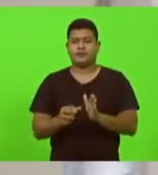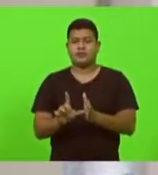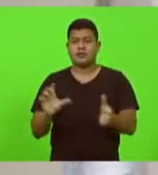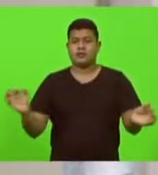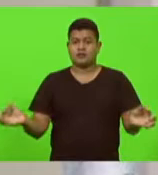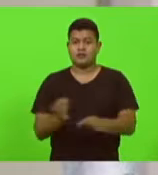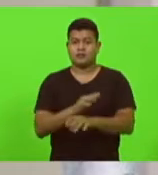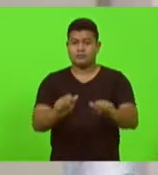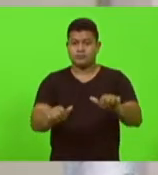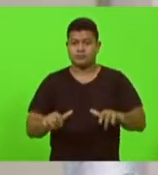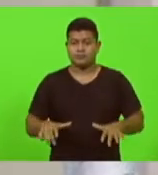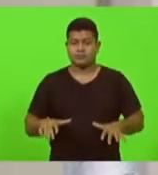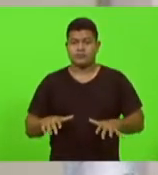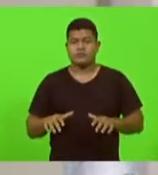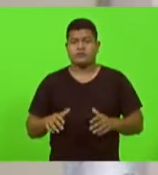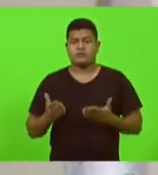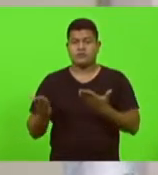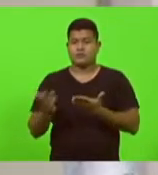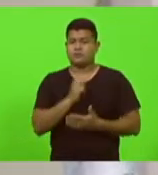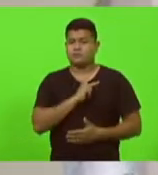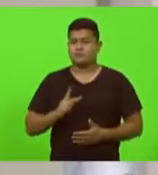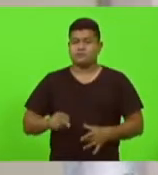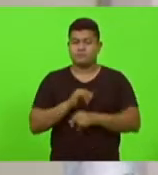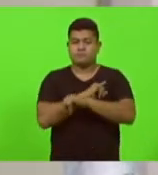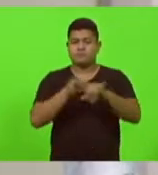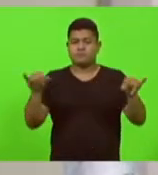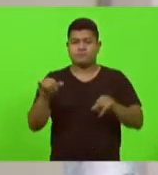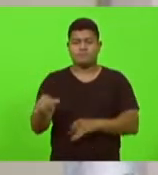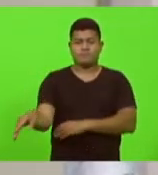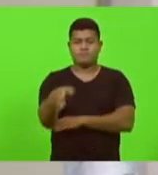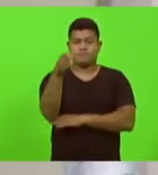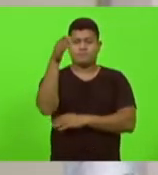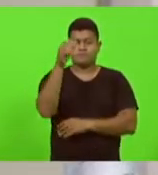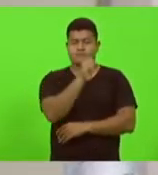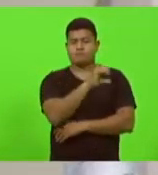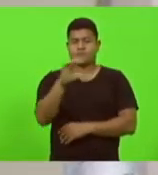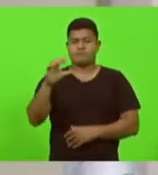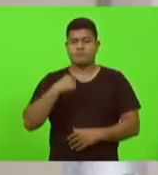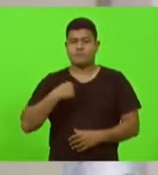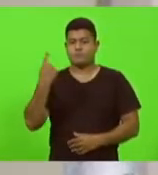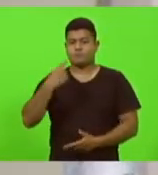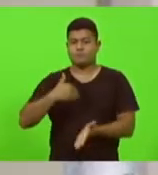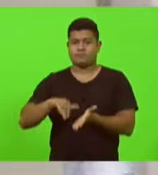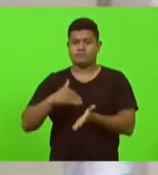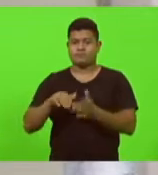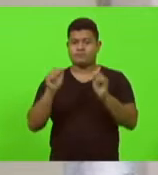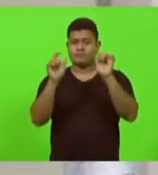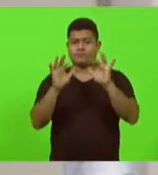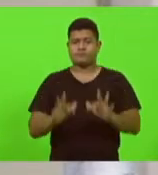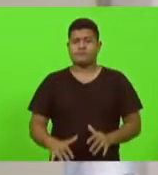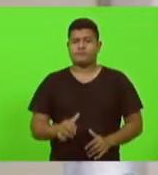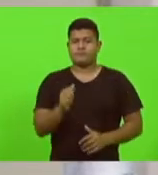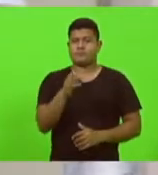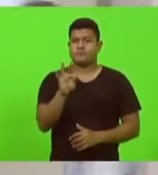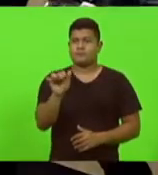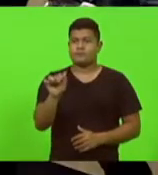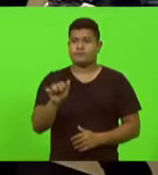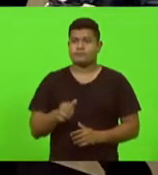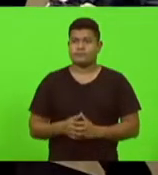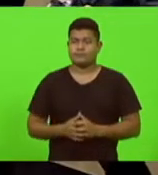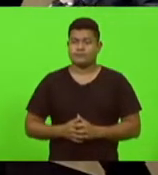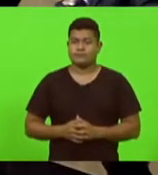presidente anunciou a execução do hino de Santa Catarina. Para constar, eu, primeiro secretário, lavrei a presente ata.